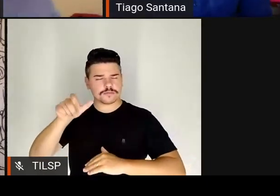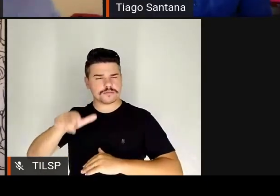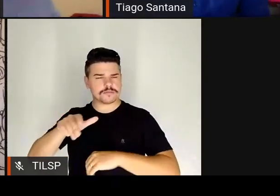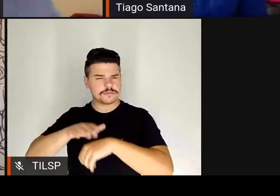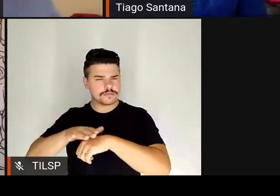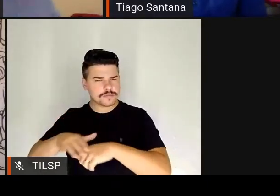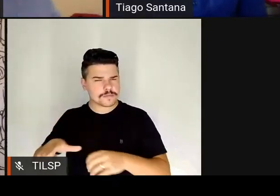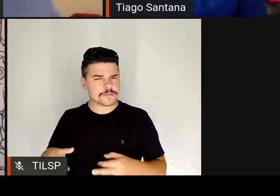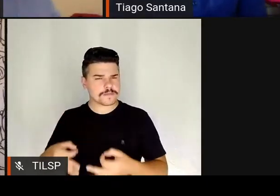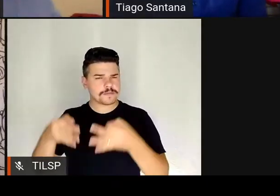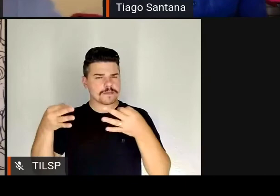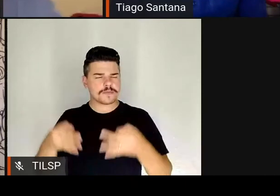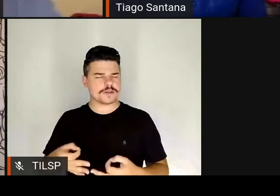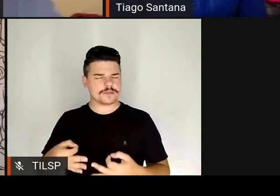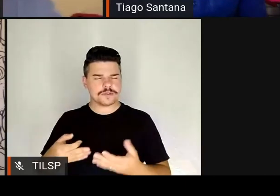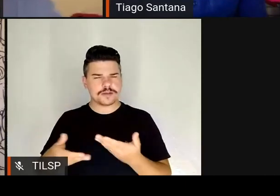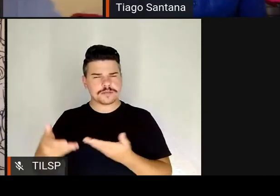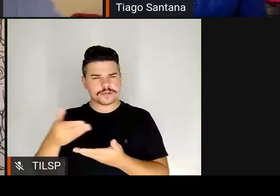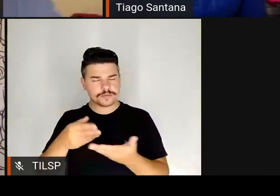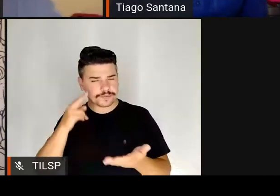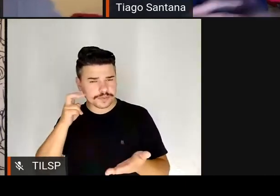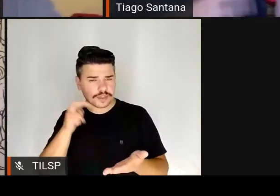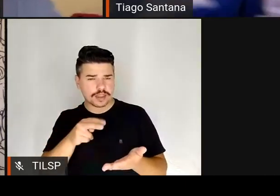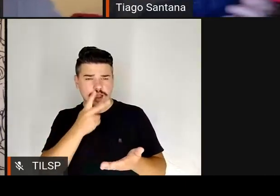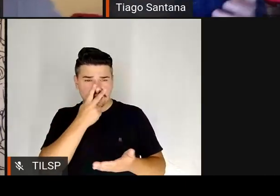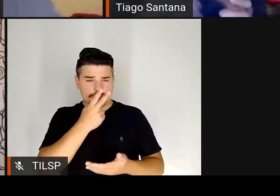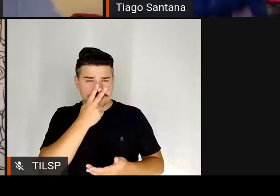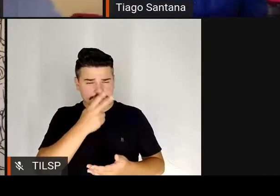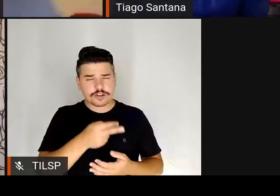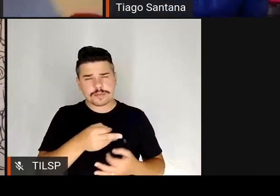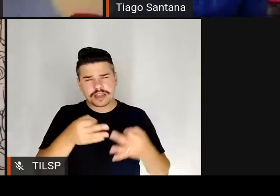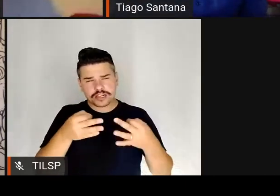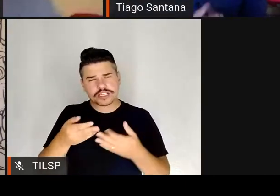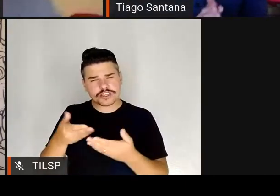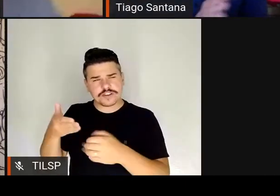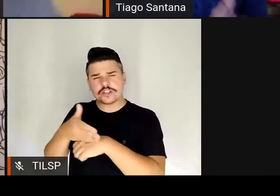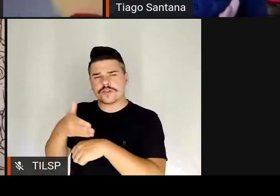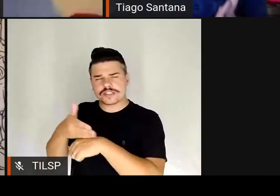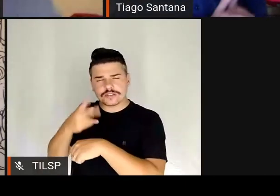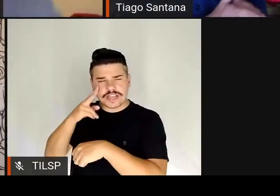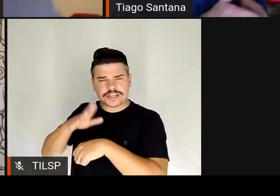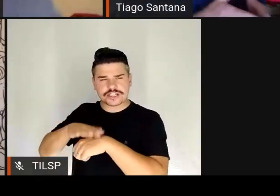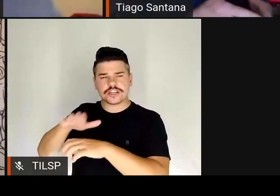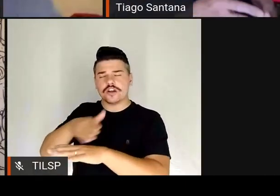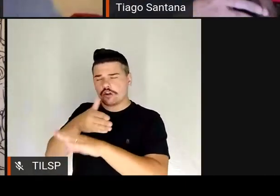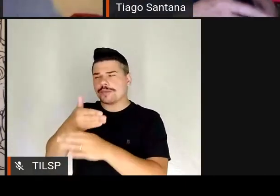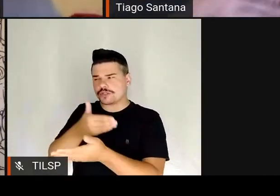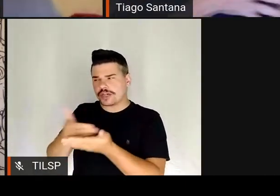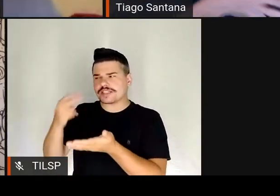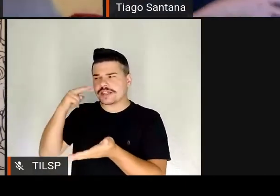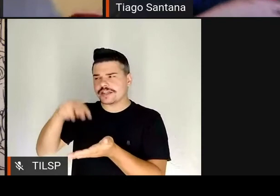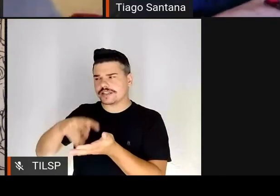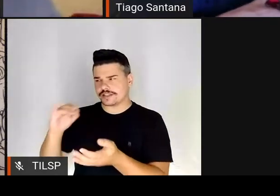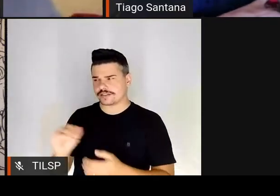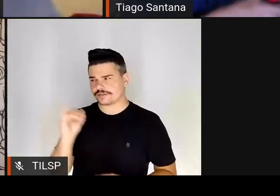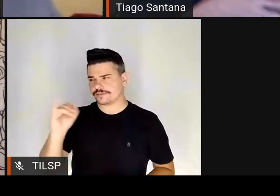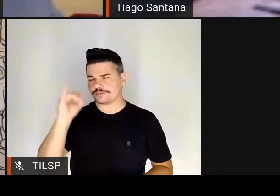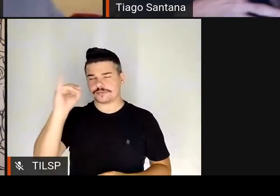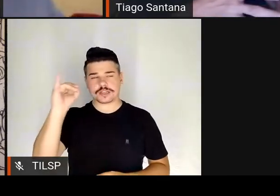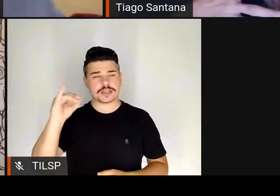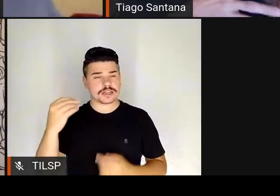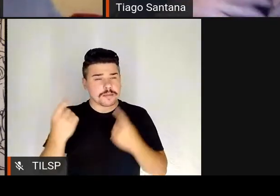eu acho que... Por isso que eu acho que ele é muito atual e ele traz, assim... E outra coisa importante, por mais que a gente diga assim, que ele não se preocupou